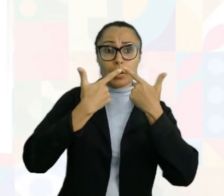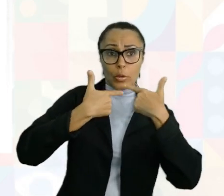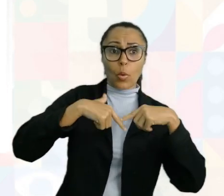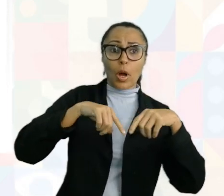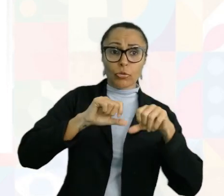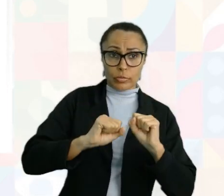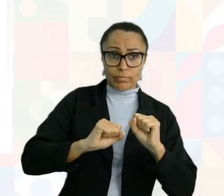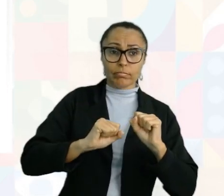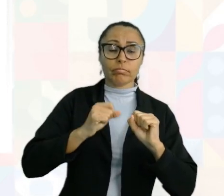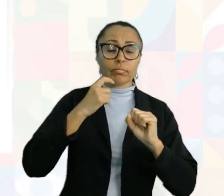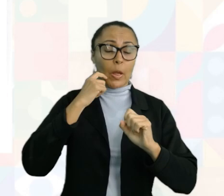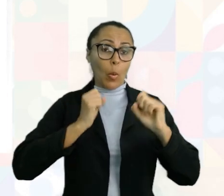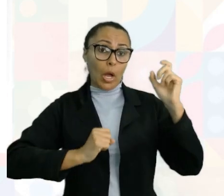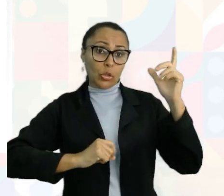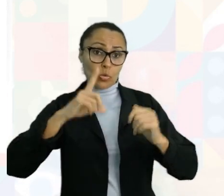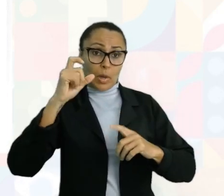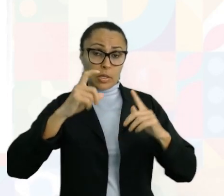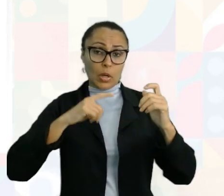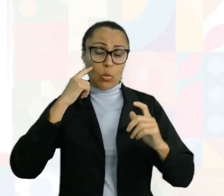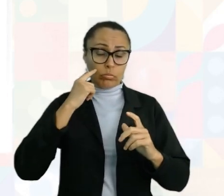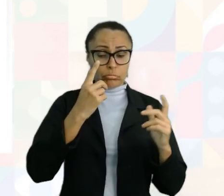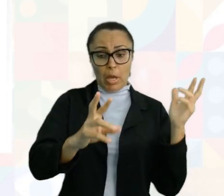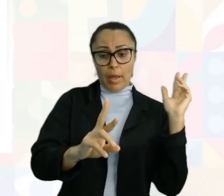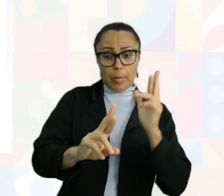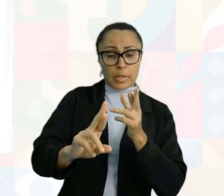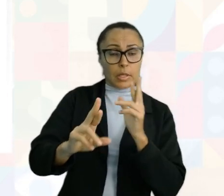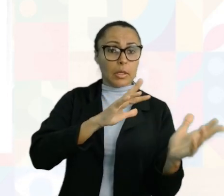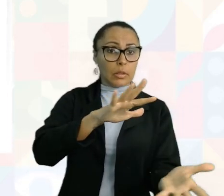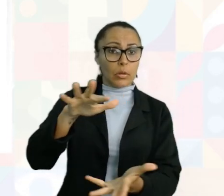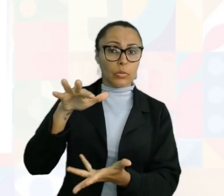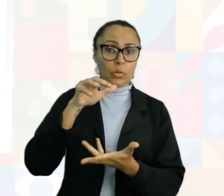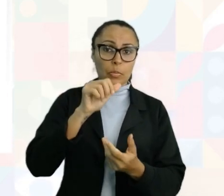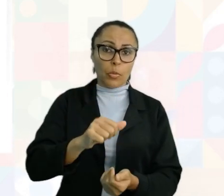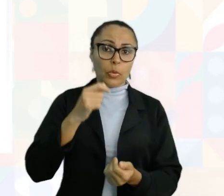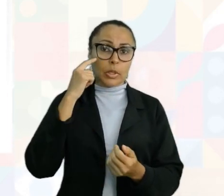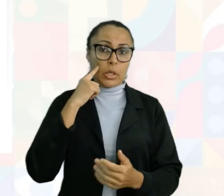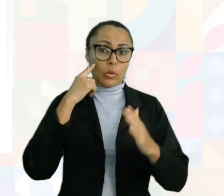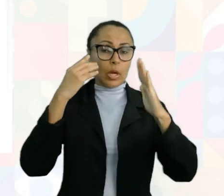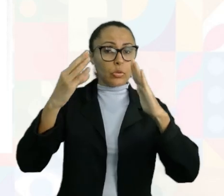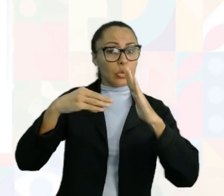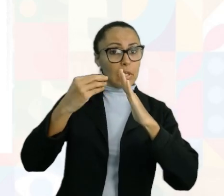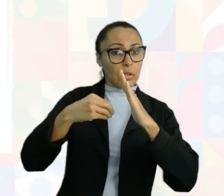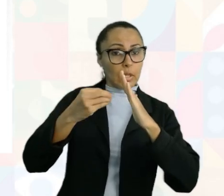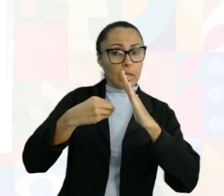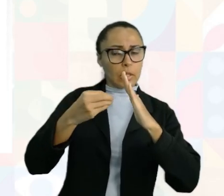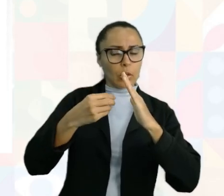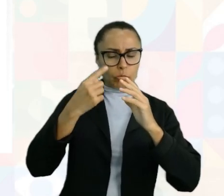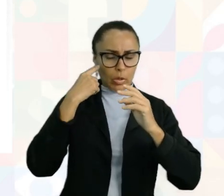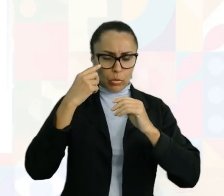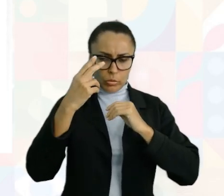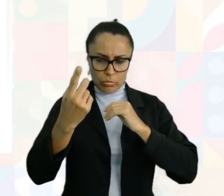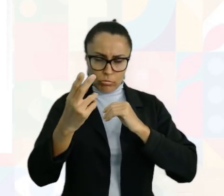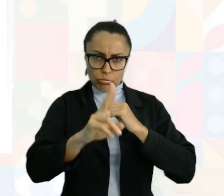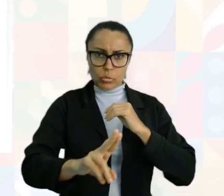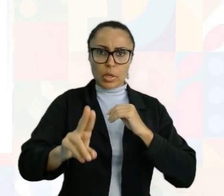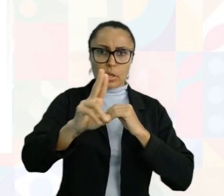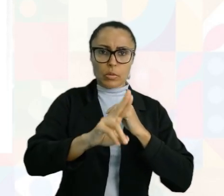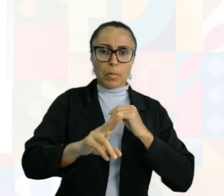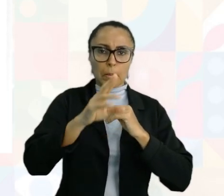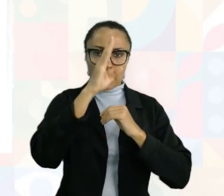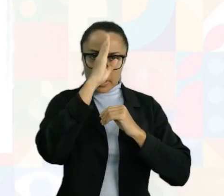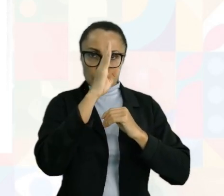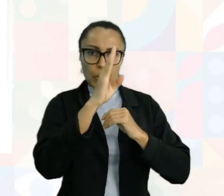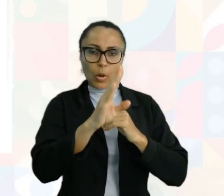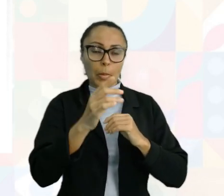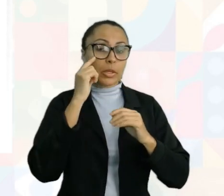uma forma de representação do mundo, né, que no caso do design de interiores vai ser utilizado principalmente para a